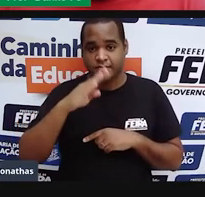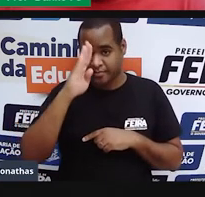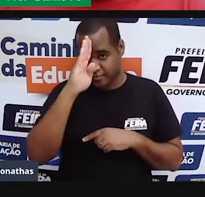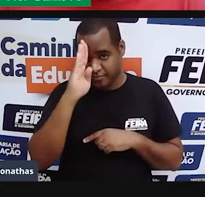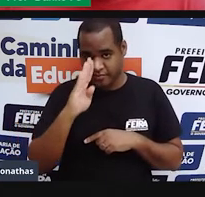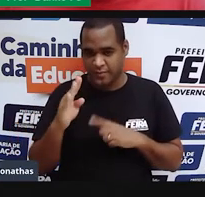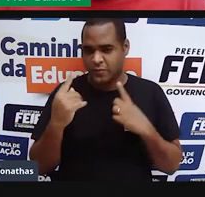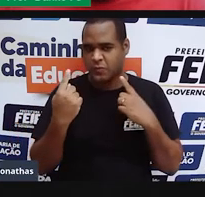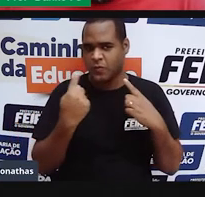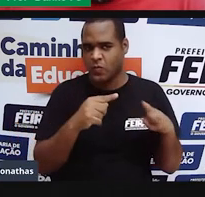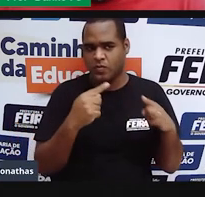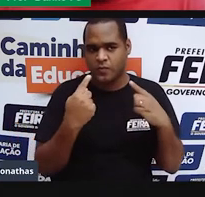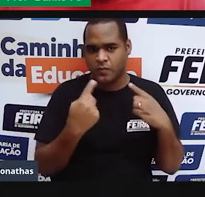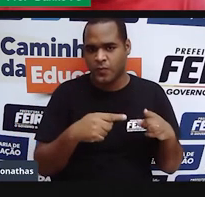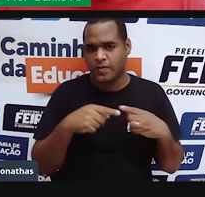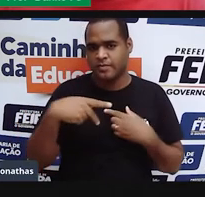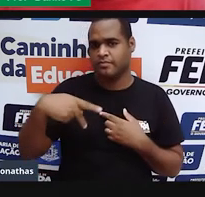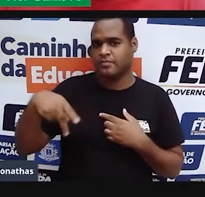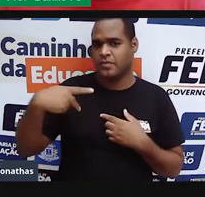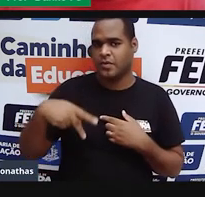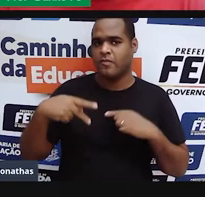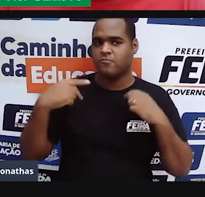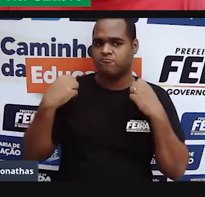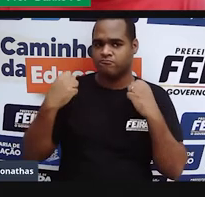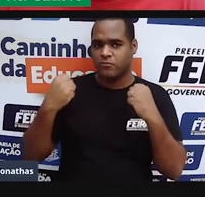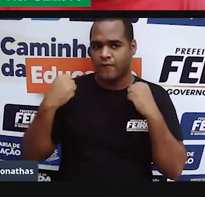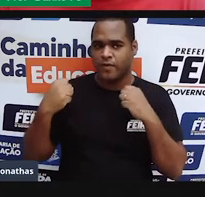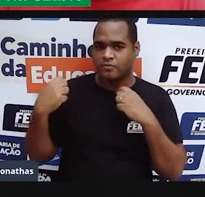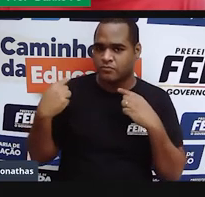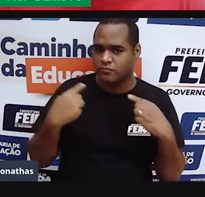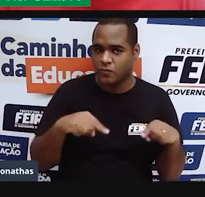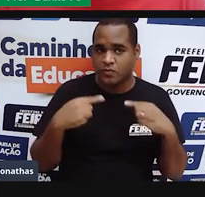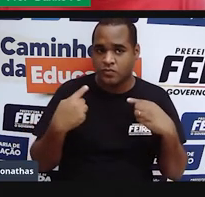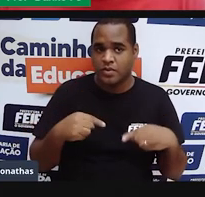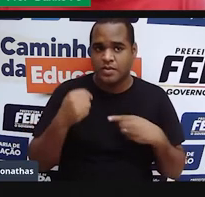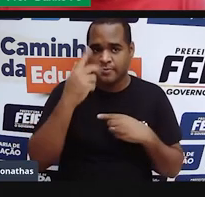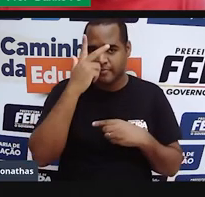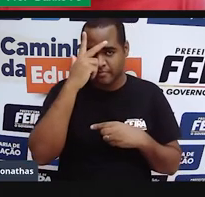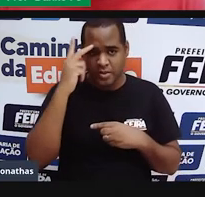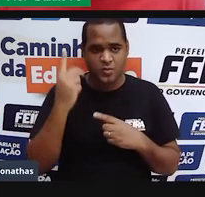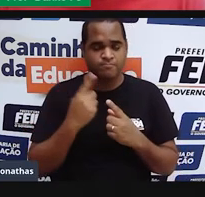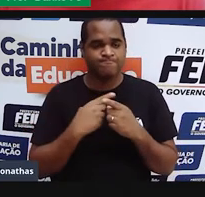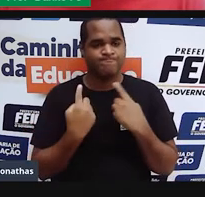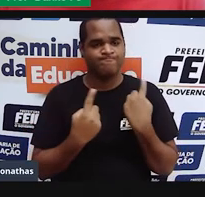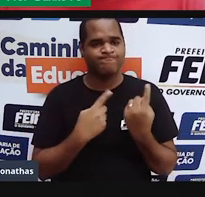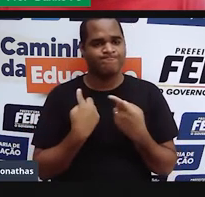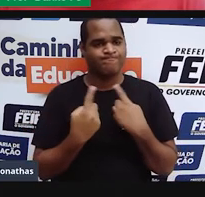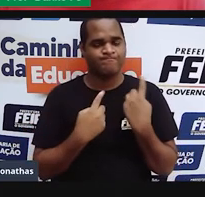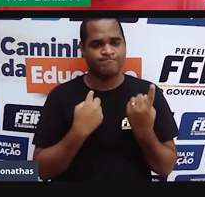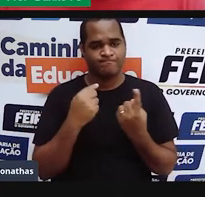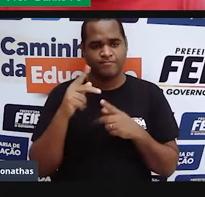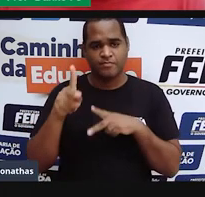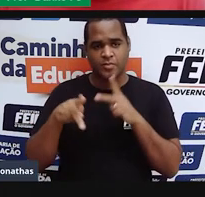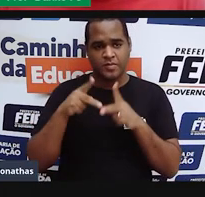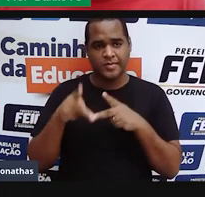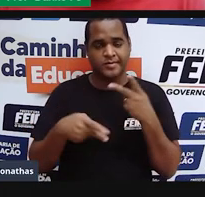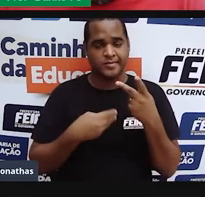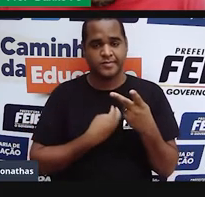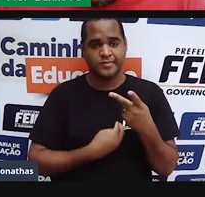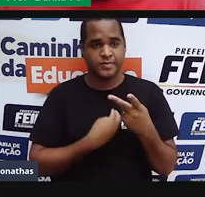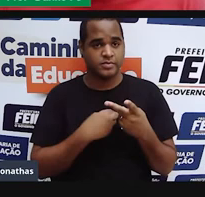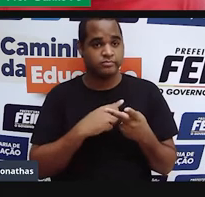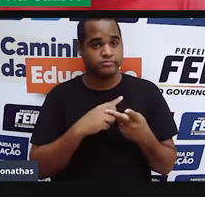ataca o Paraguai com muita força e o que acaba acontecendo é um verdadeiro genocídio naquela população, que só